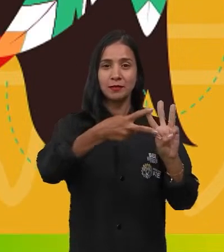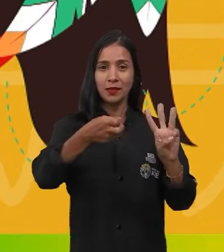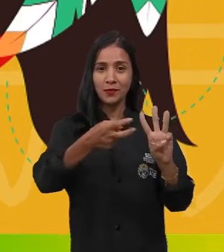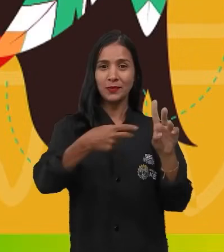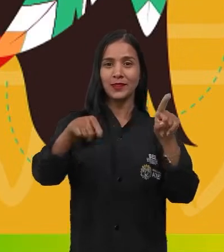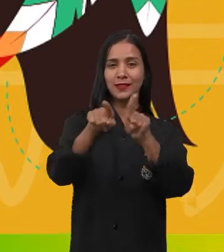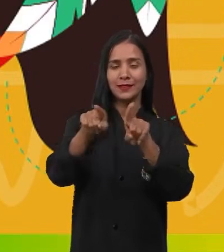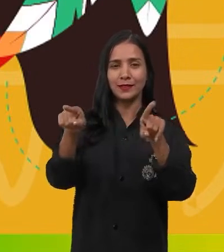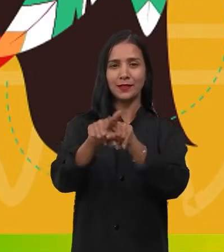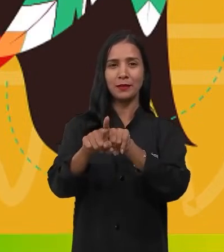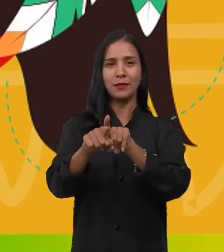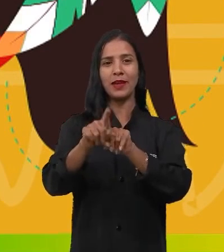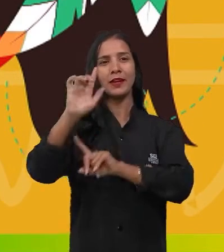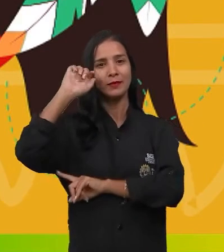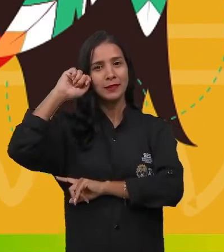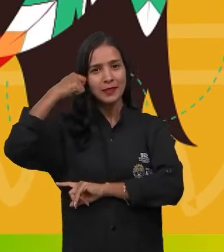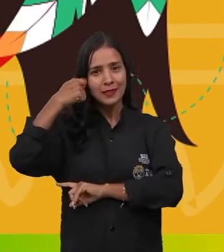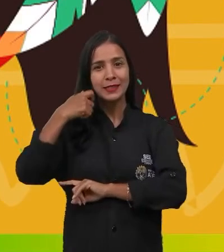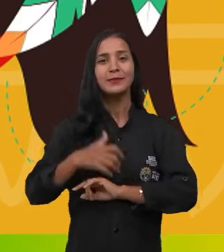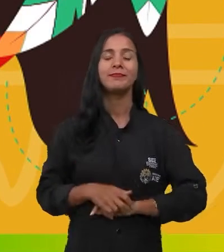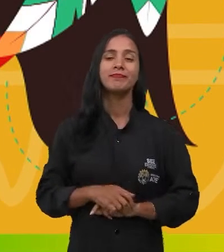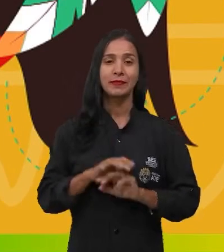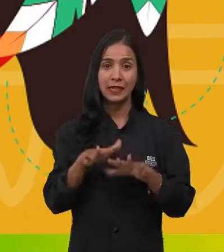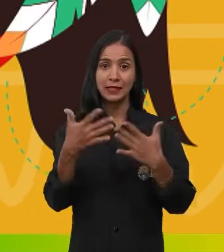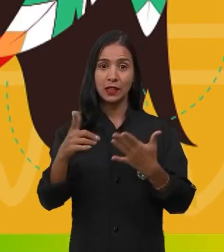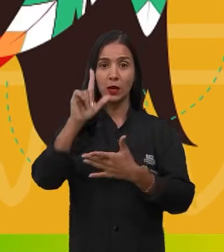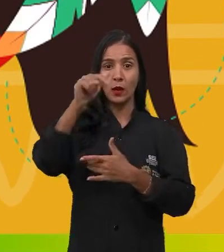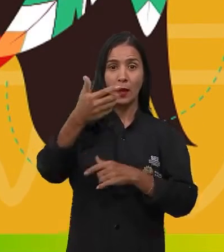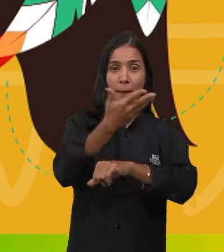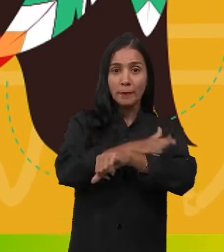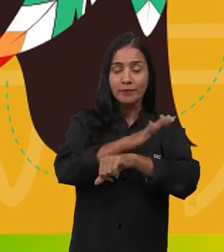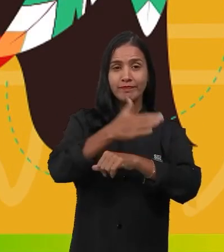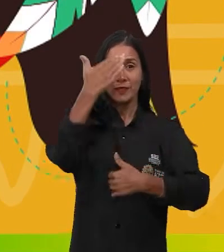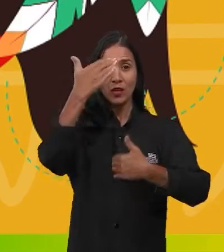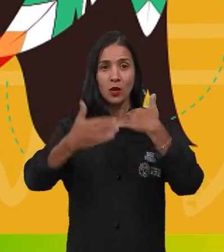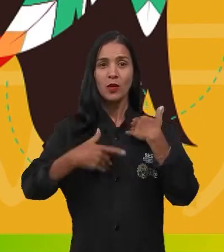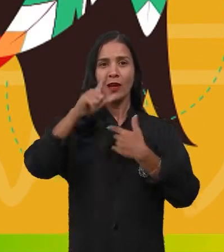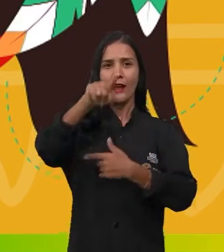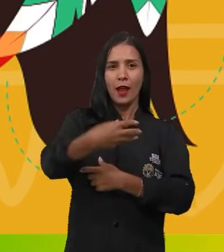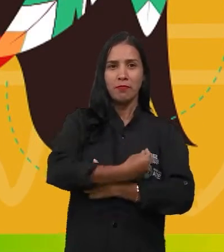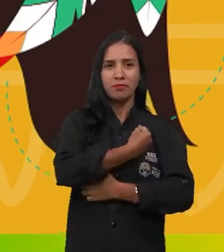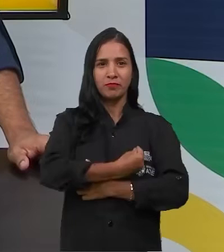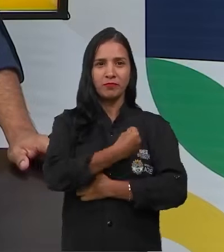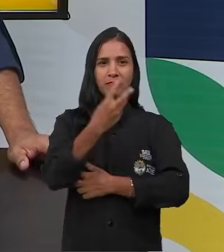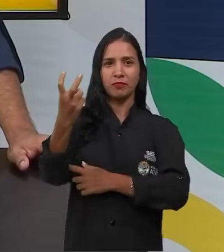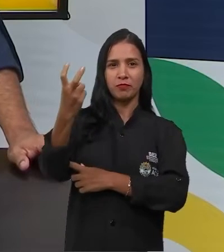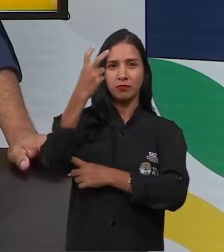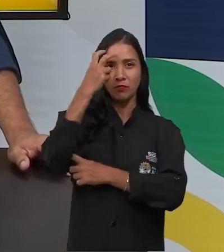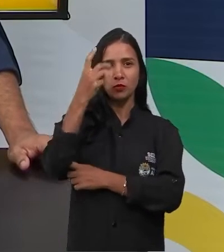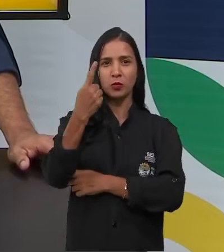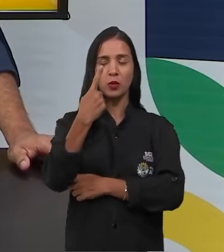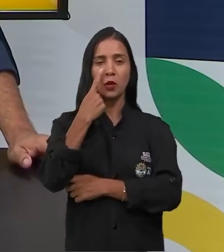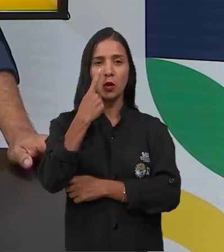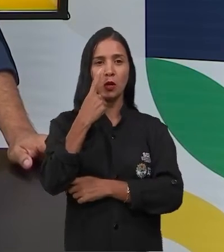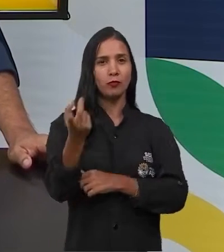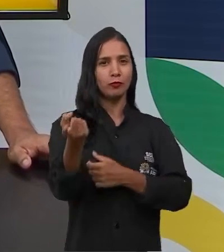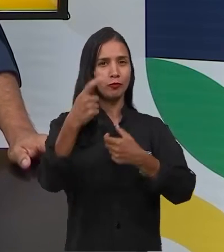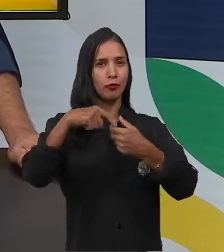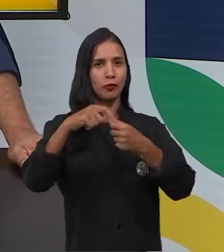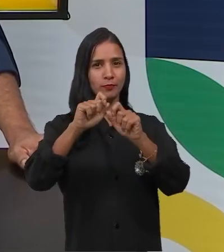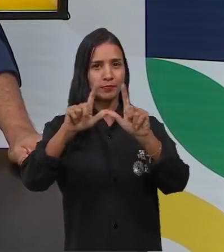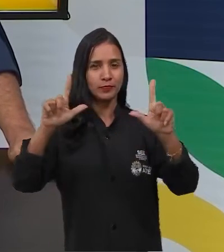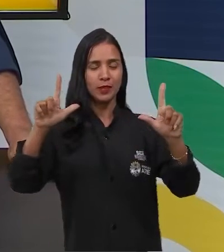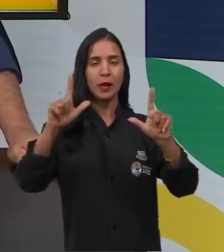Vamos lá? As práticas corporais são expressões vivas das culturas que as criam. Então, volta para cá. Lembrando,